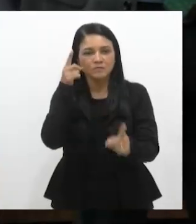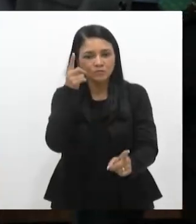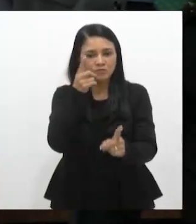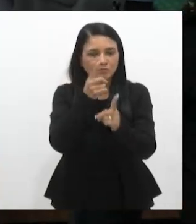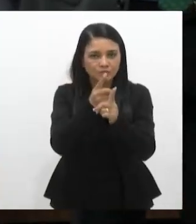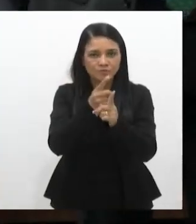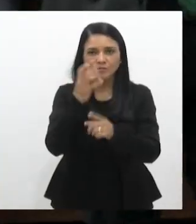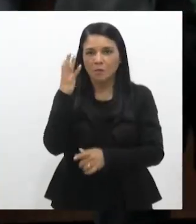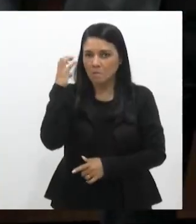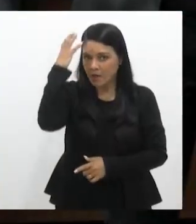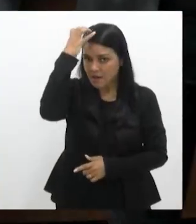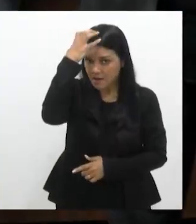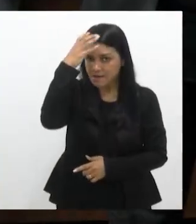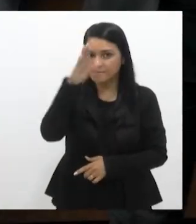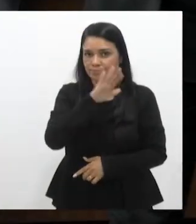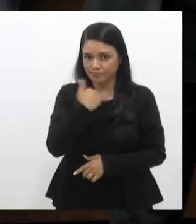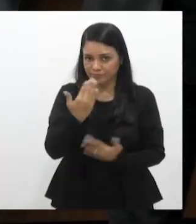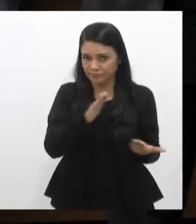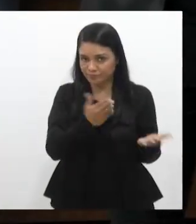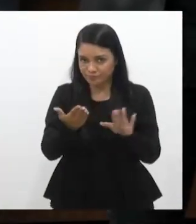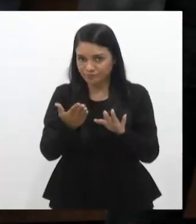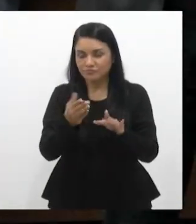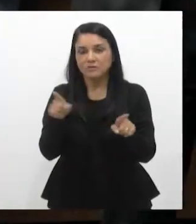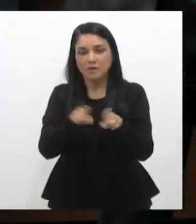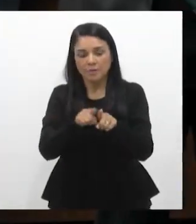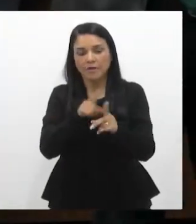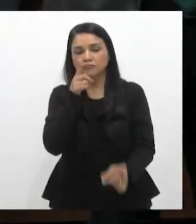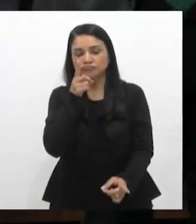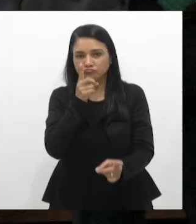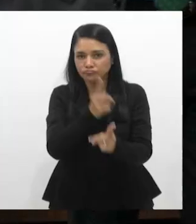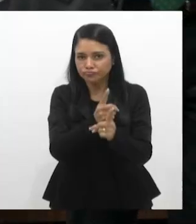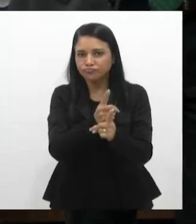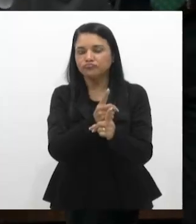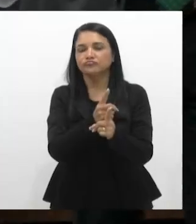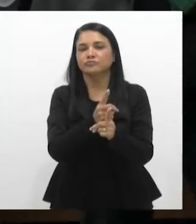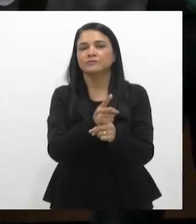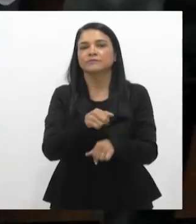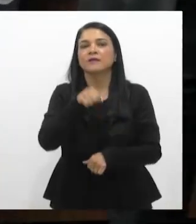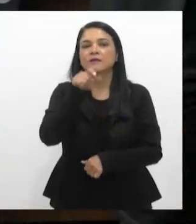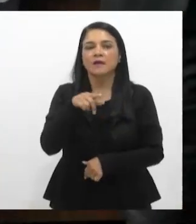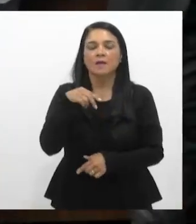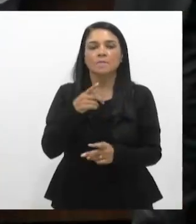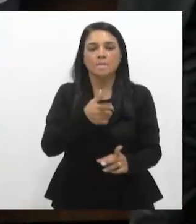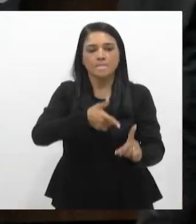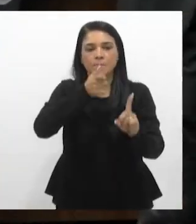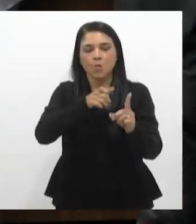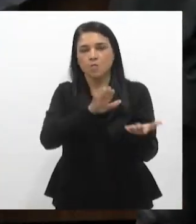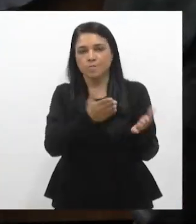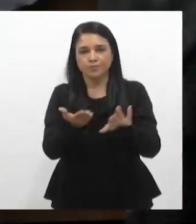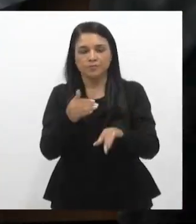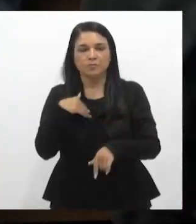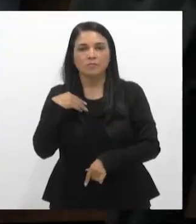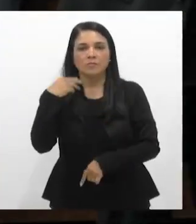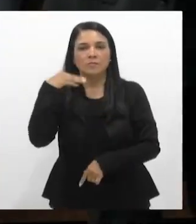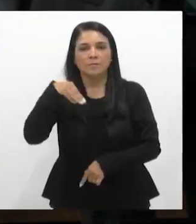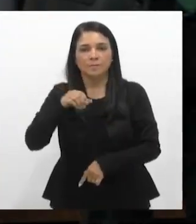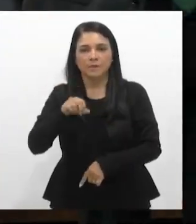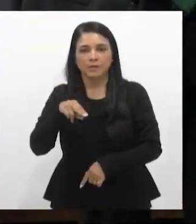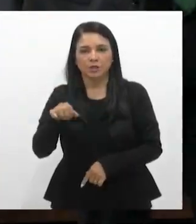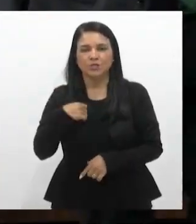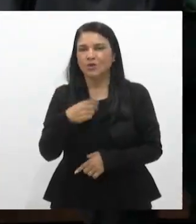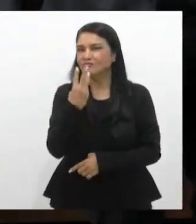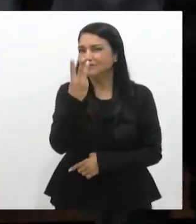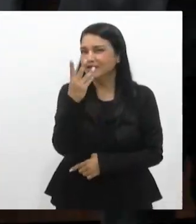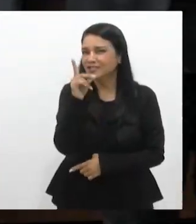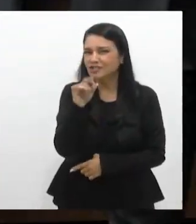matou a Marielle também tem o mesmo empenho para descobrir quem matou o Maninho de Cabuçu. Porque eu estou 3 dias sem dormir, presidente,